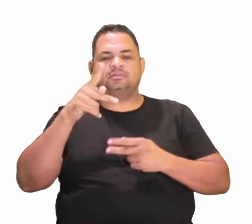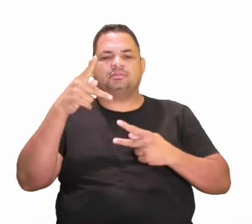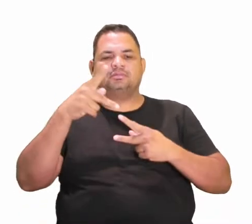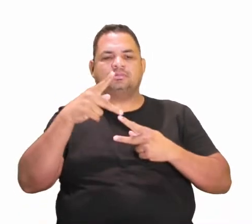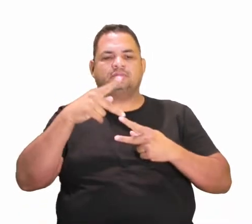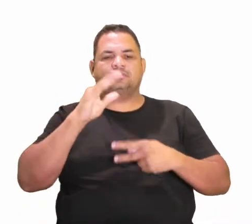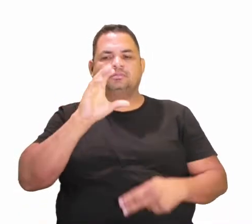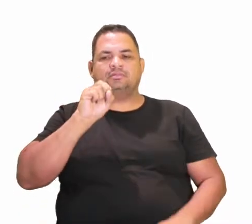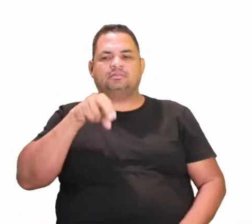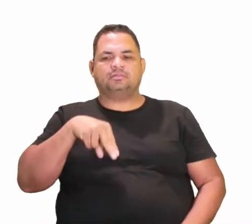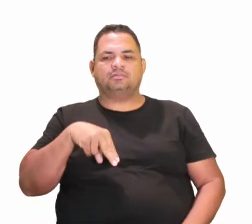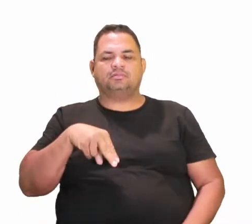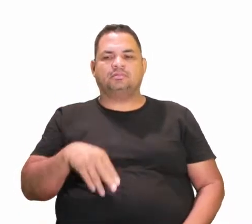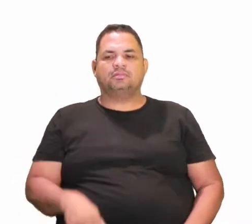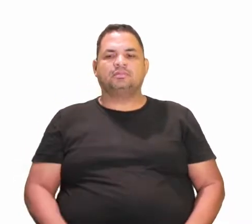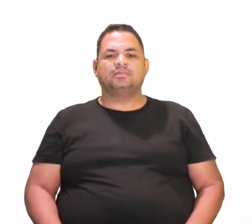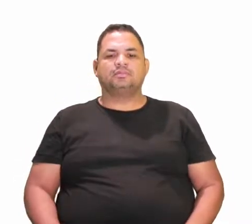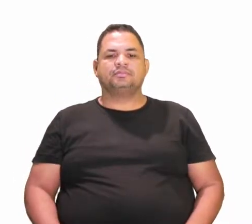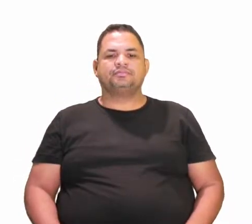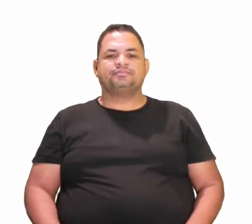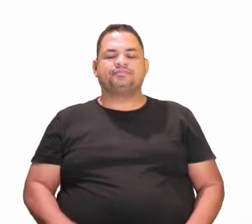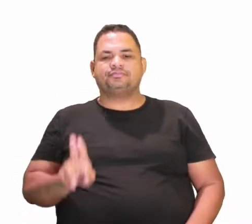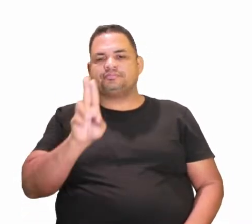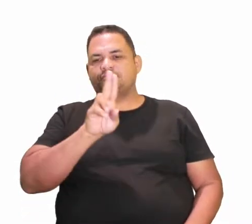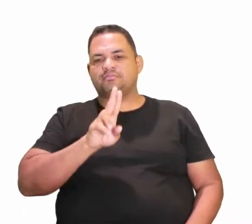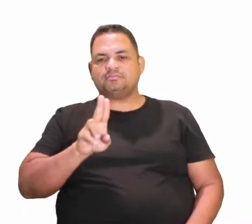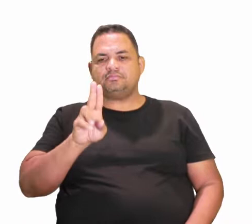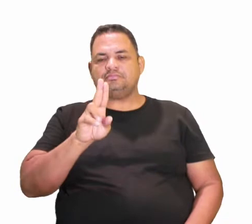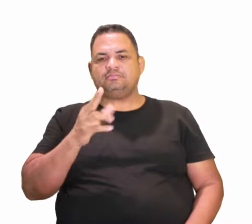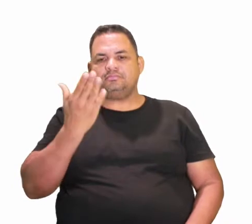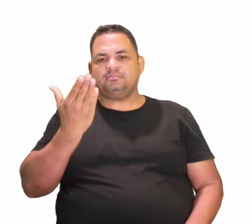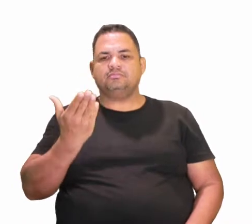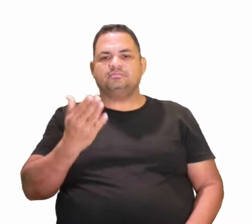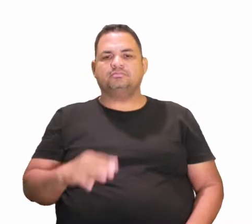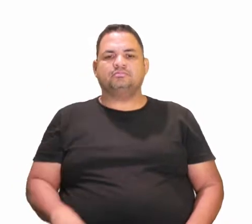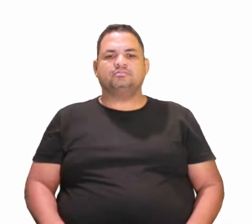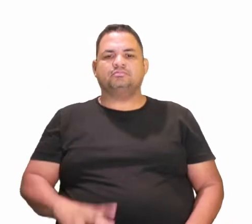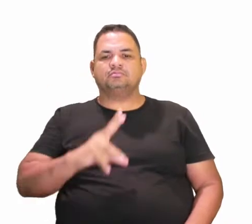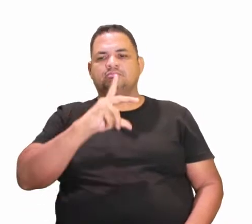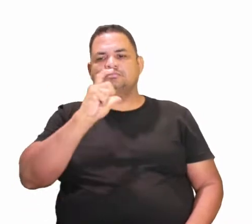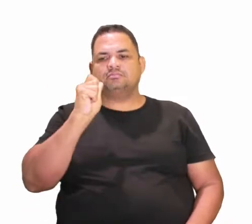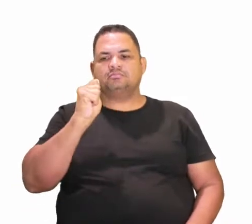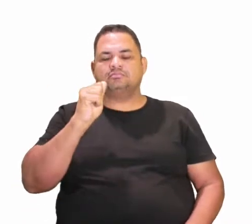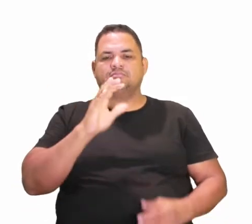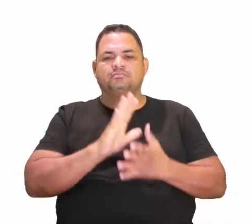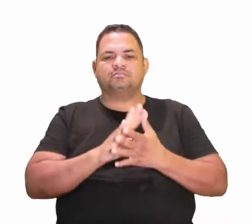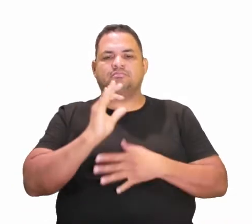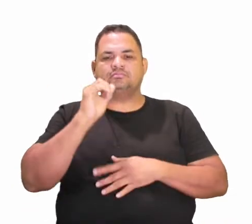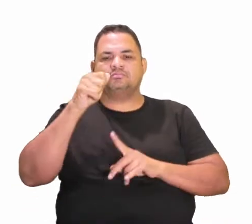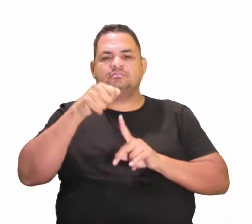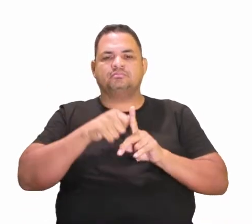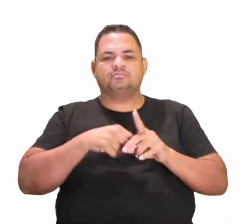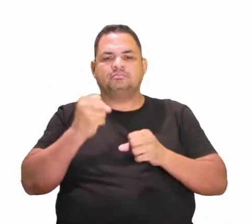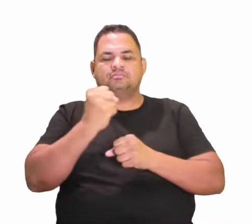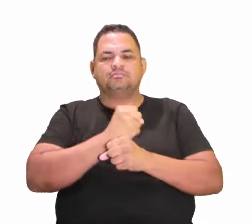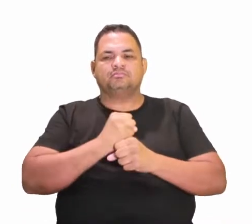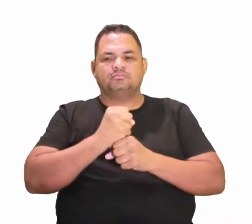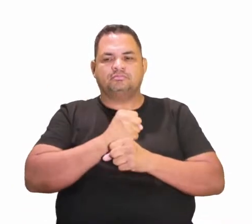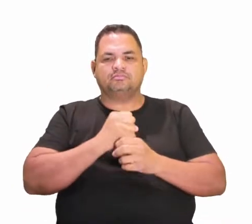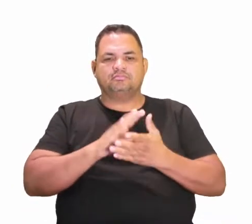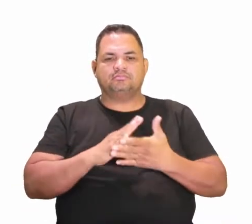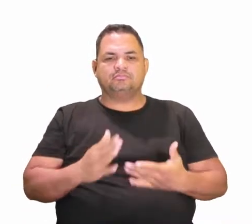preposição on que um dos usos dela é essa questão com datas certo mês e ano então